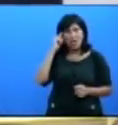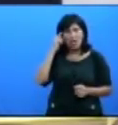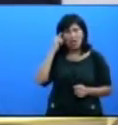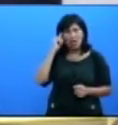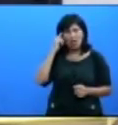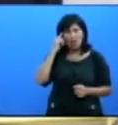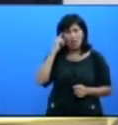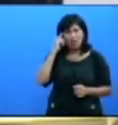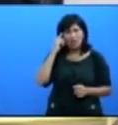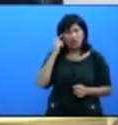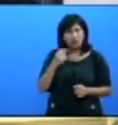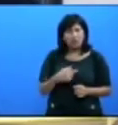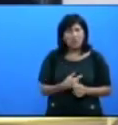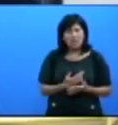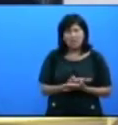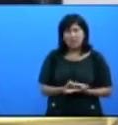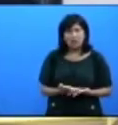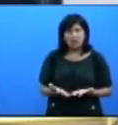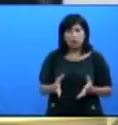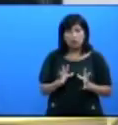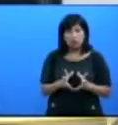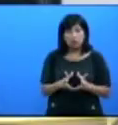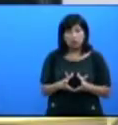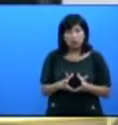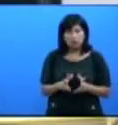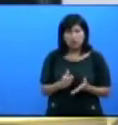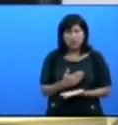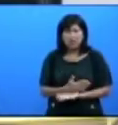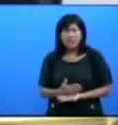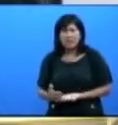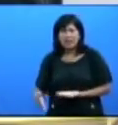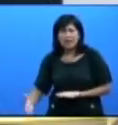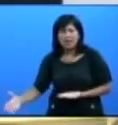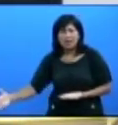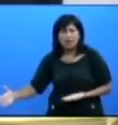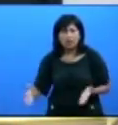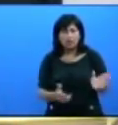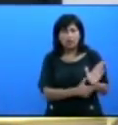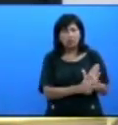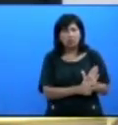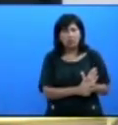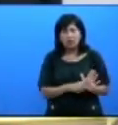perdeu um pouco, eu perdi tudo. Que eu não apresentei nenhuma emenda, por várias razões.